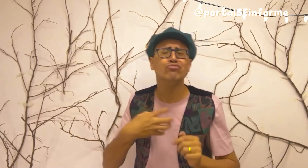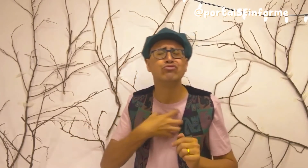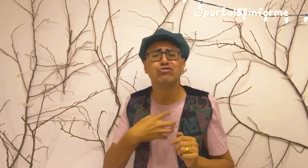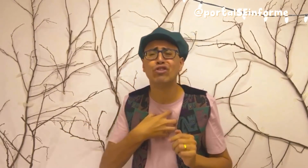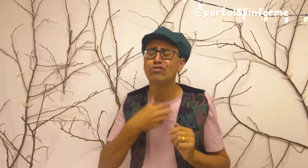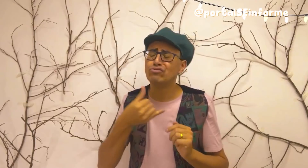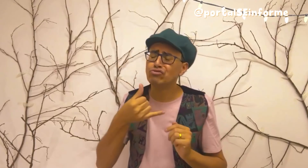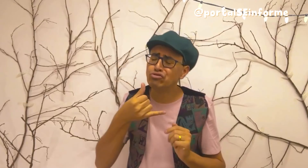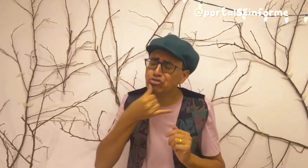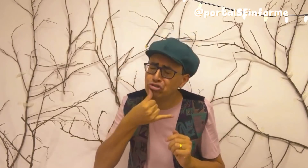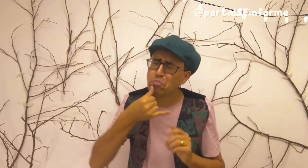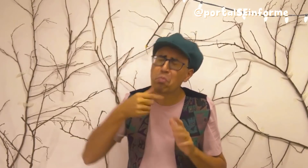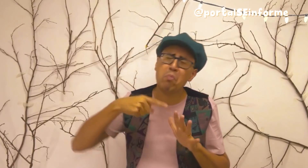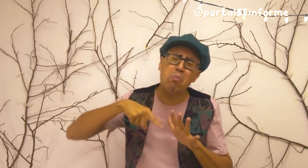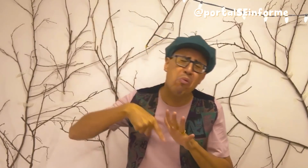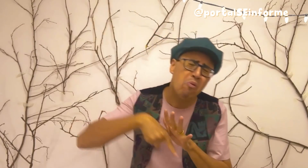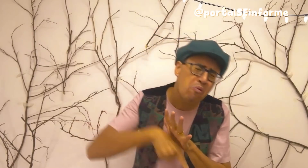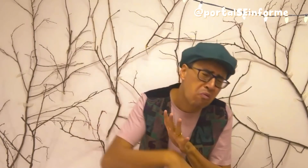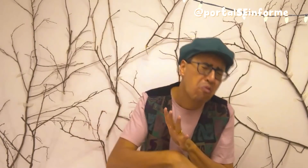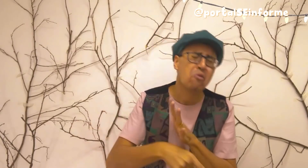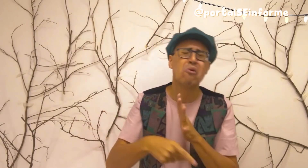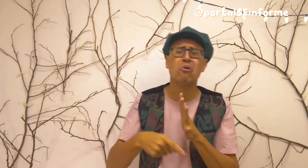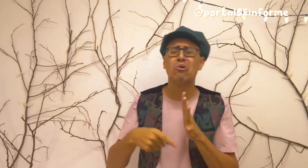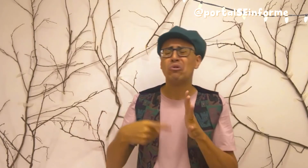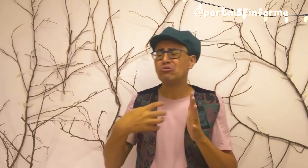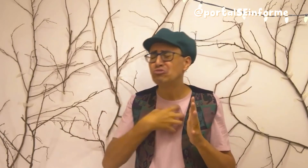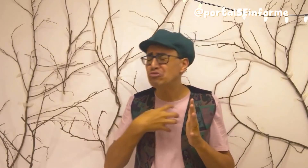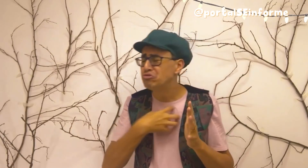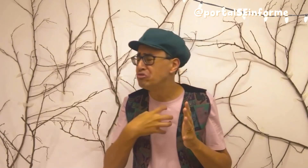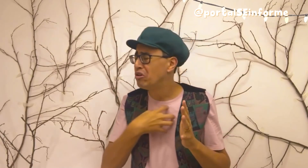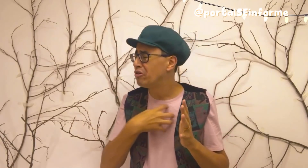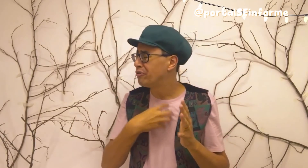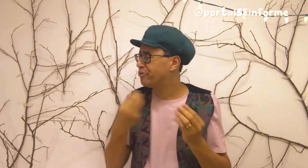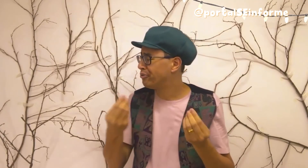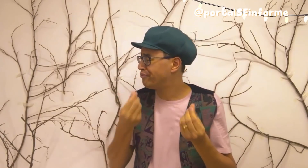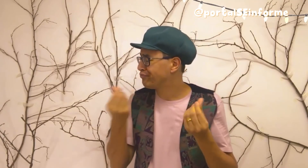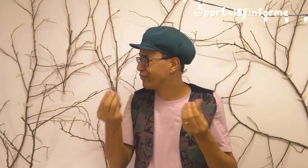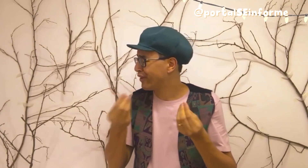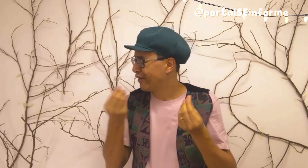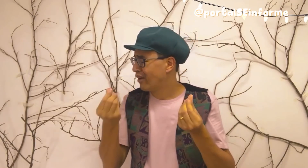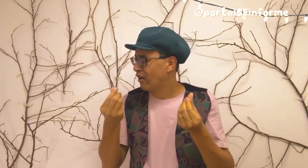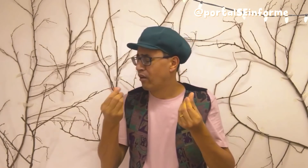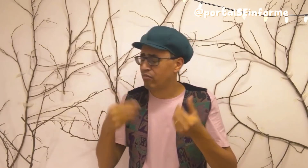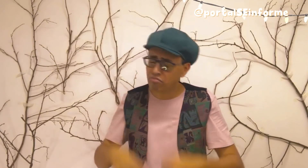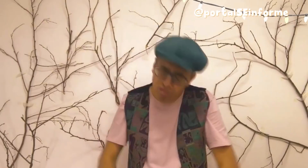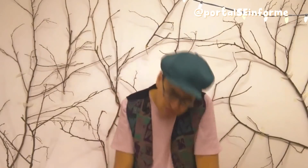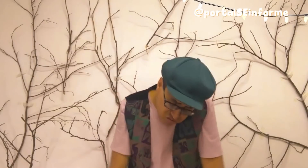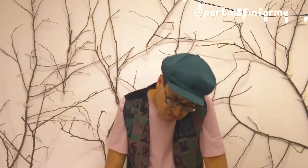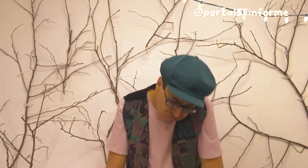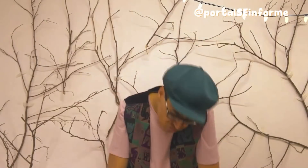Sempre se sentia e vivia tristonho, como se diz,